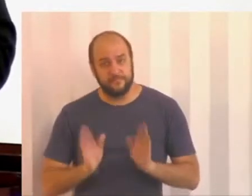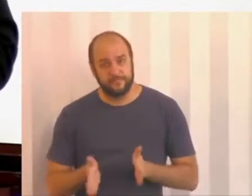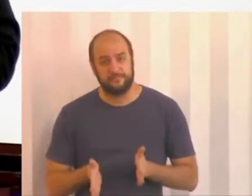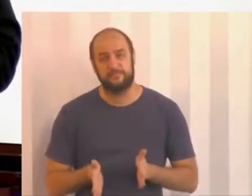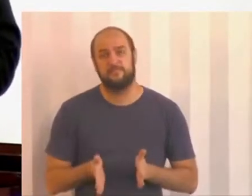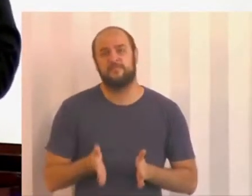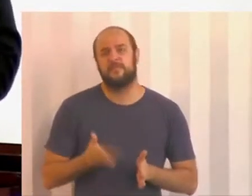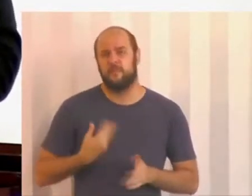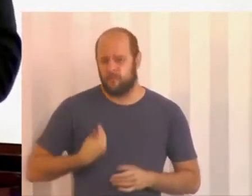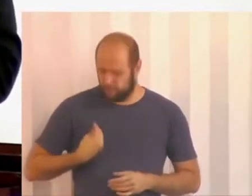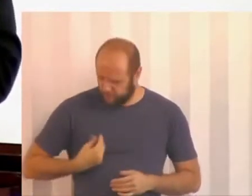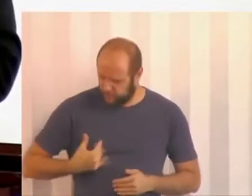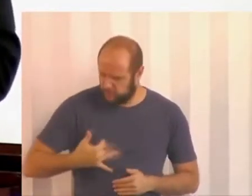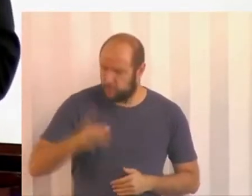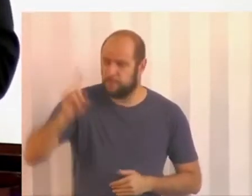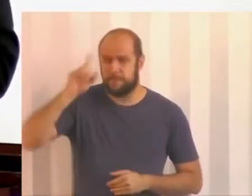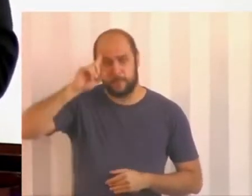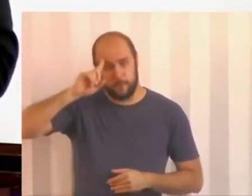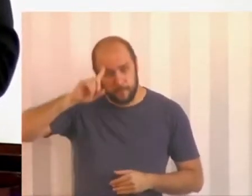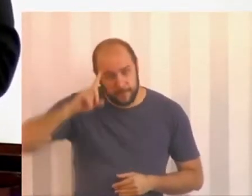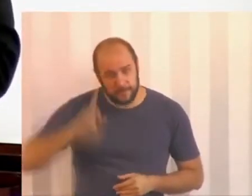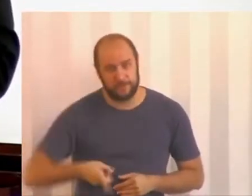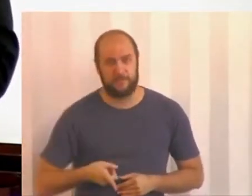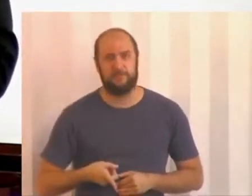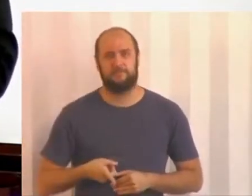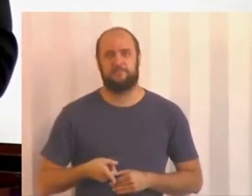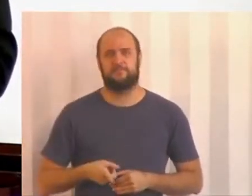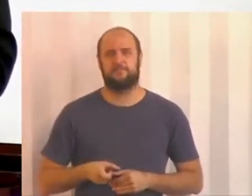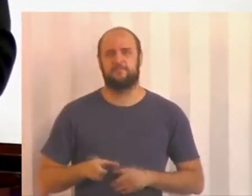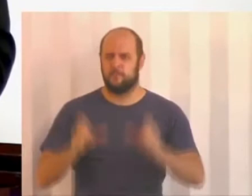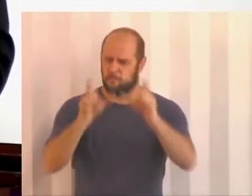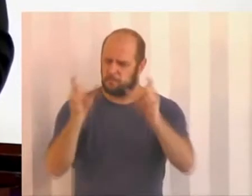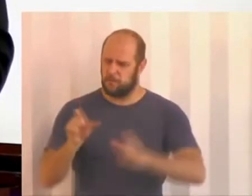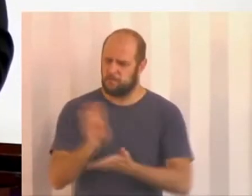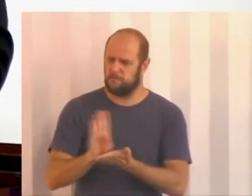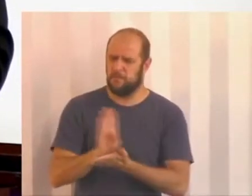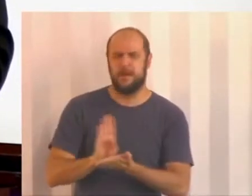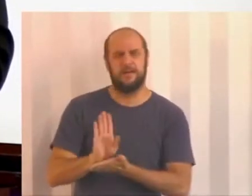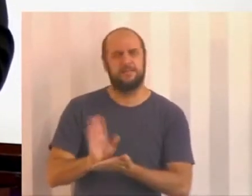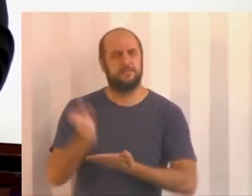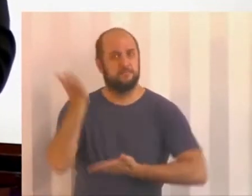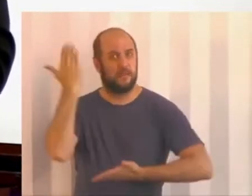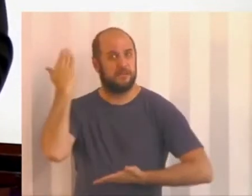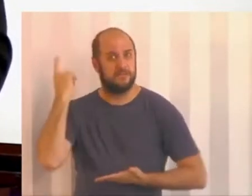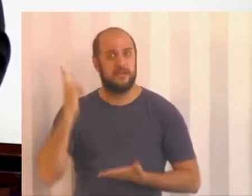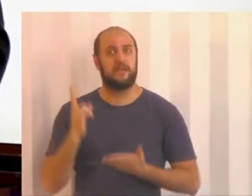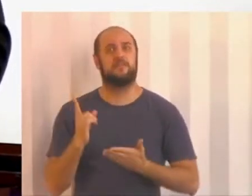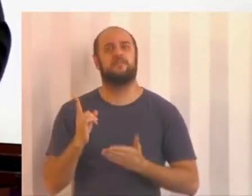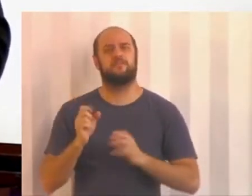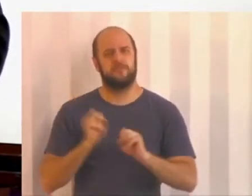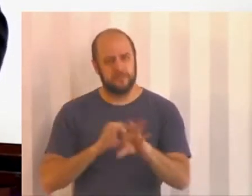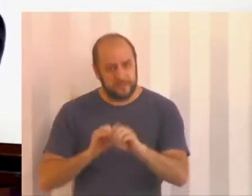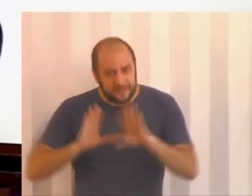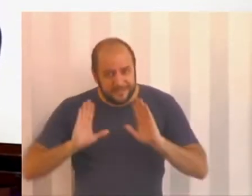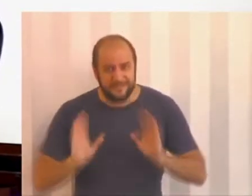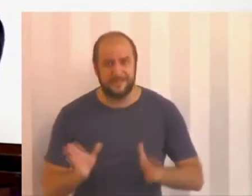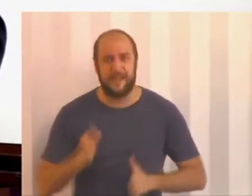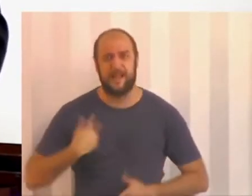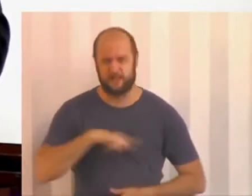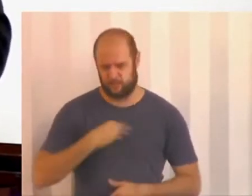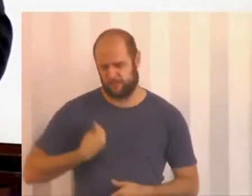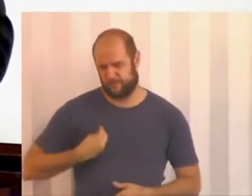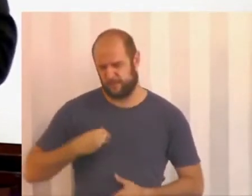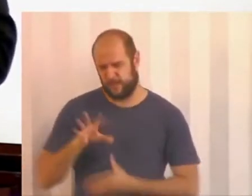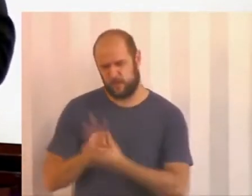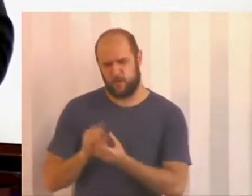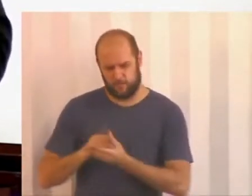preciso viver dessa maneira, diante dos pilares que já foram estabelecidos nessa união com Cristo, e então, pensando a